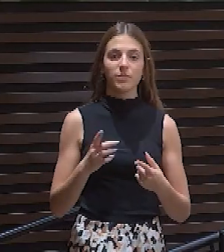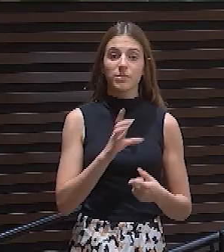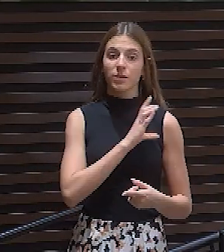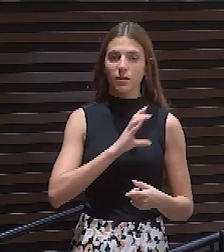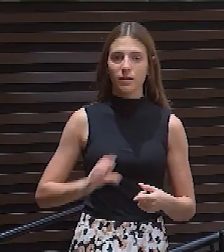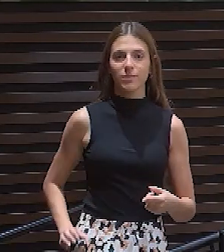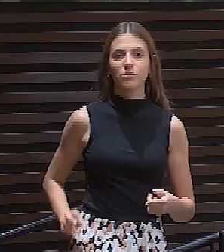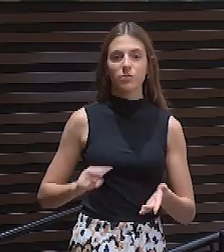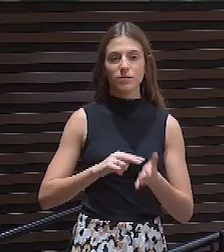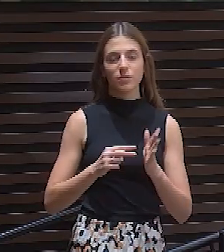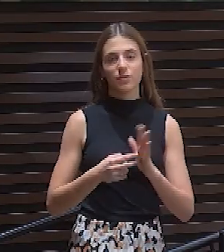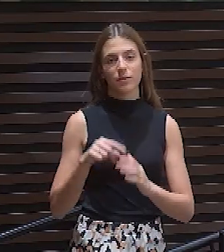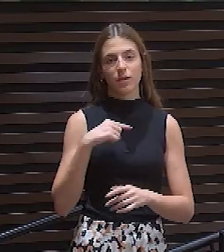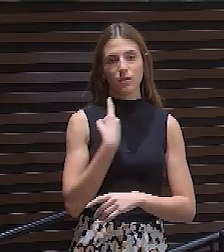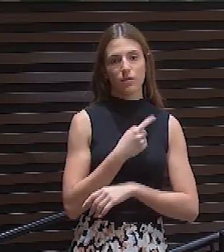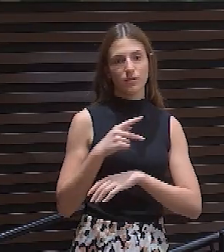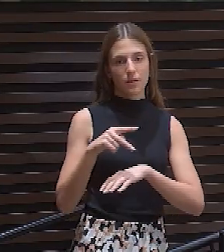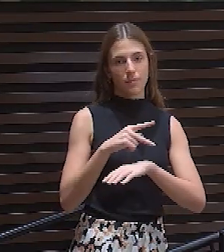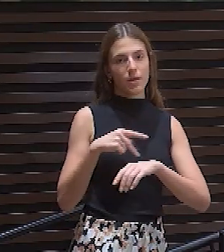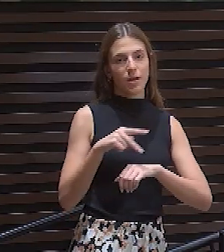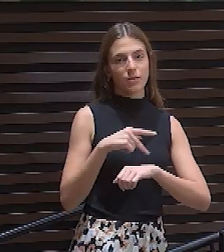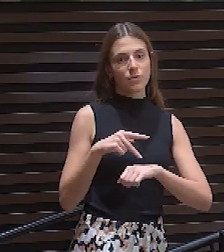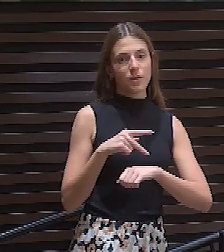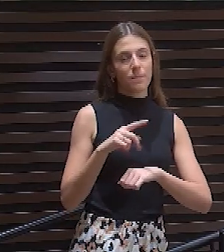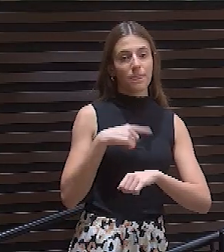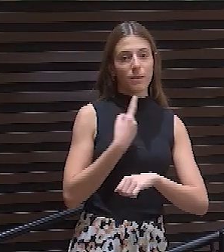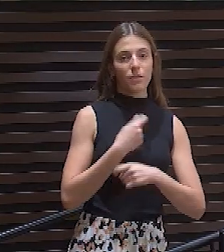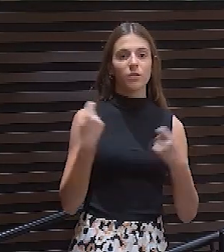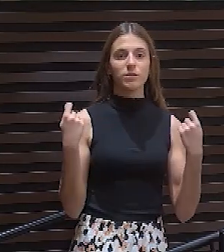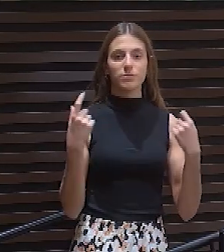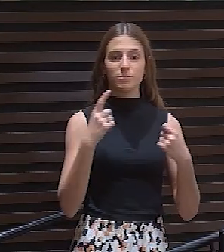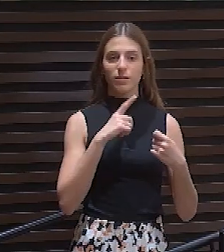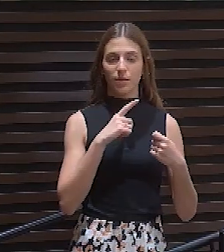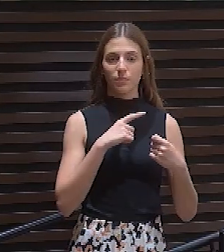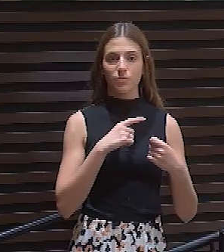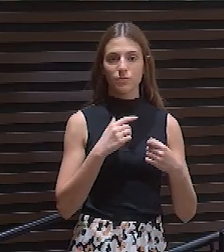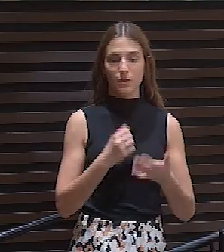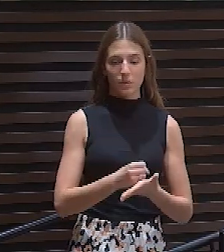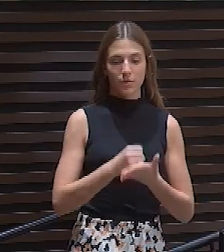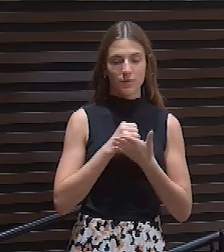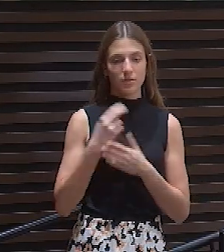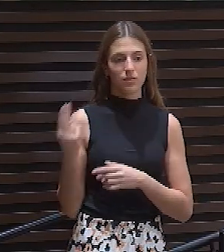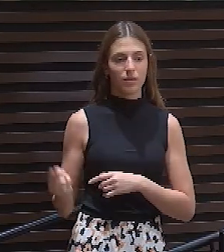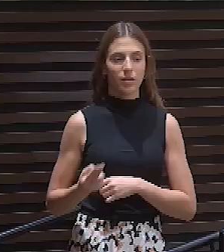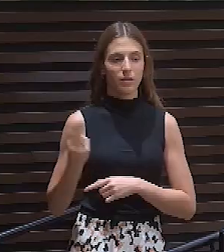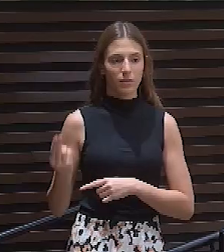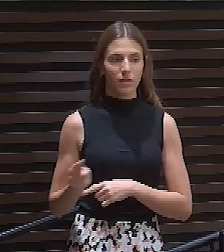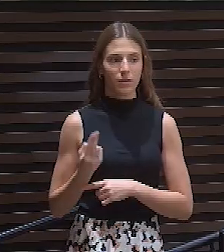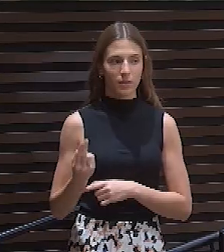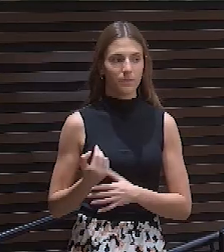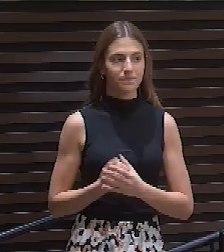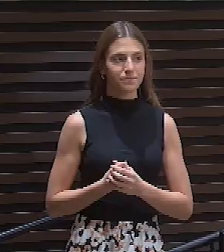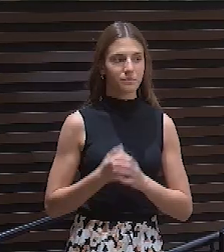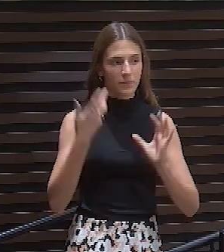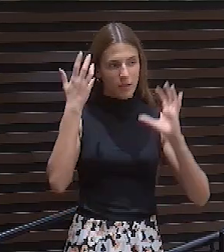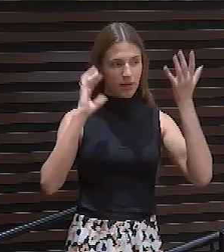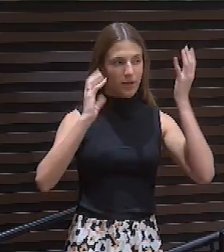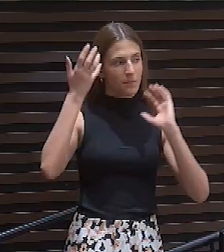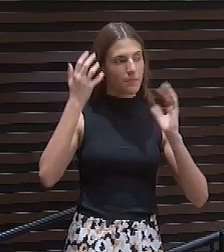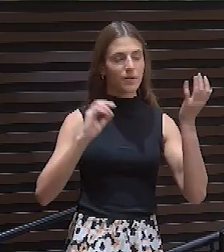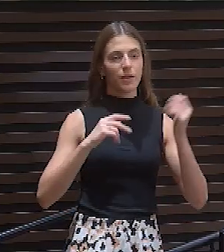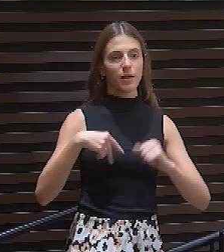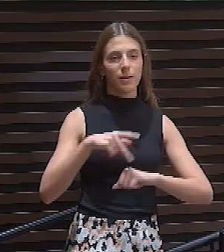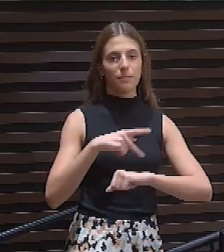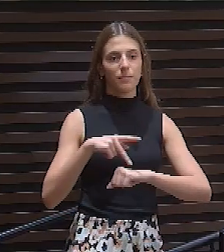Páscoa, e nós temos a provisão eterna dele como suficiente. Celebrar a Páscoa é viver sobre